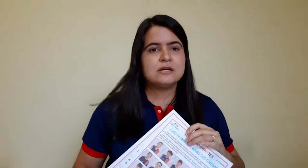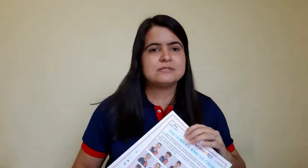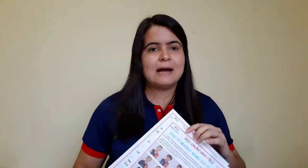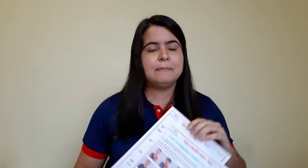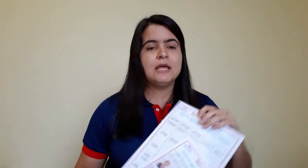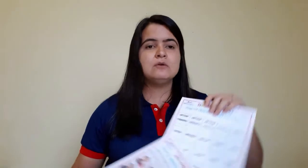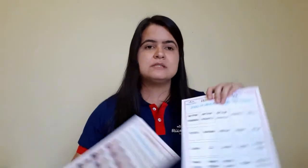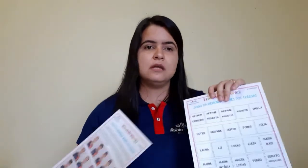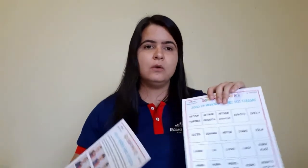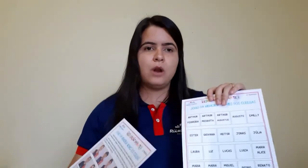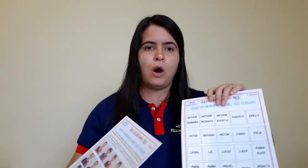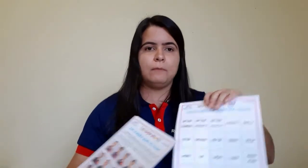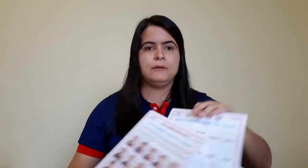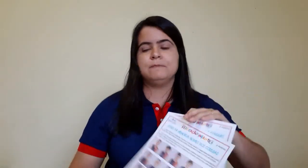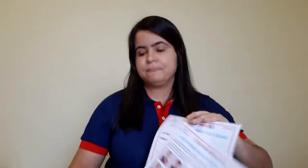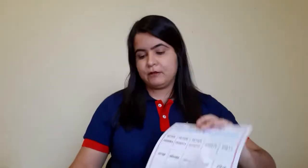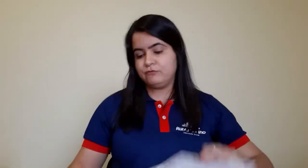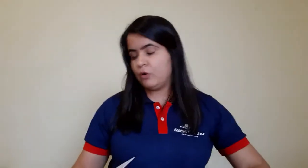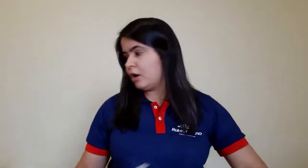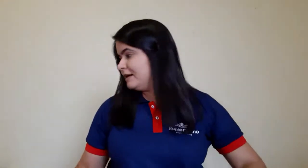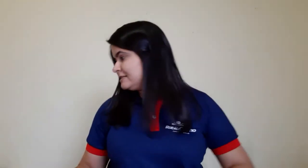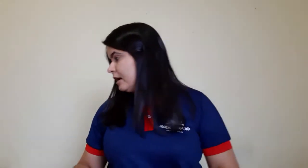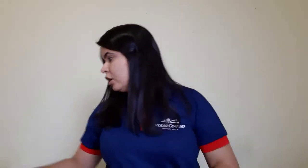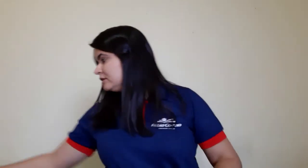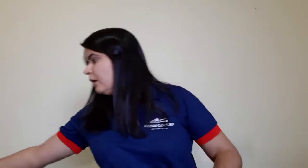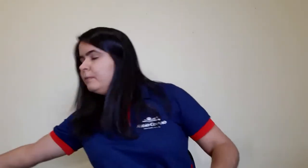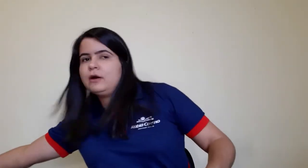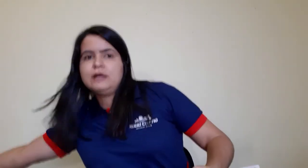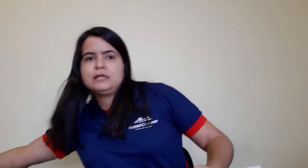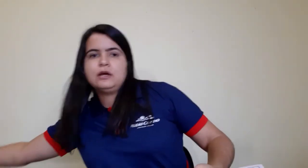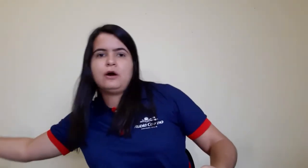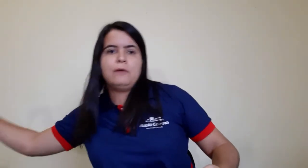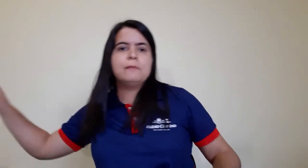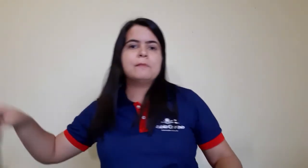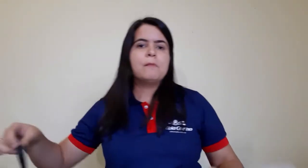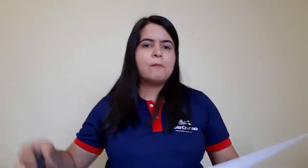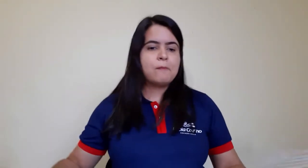foto dos seus amigos e o nome. Vou começar a cortar